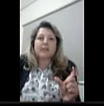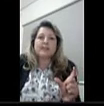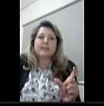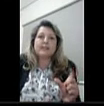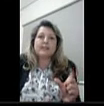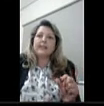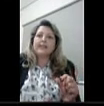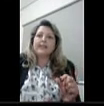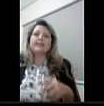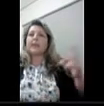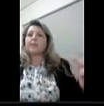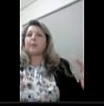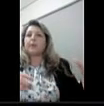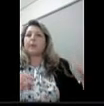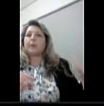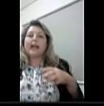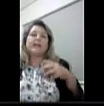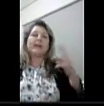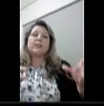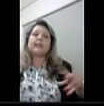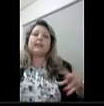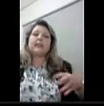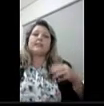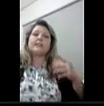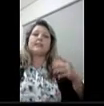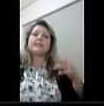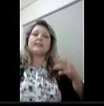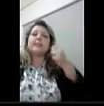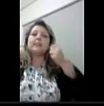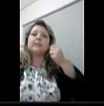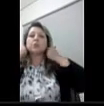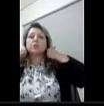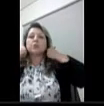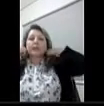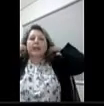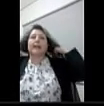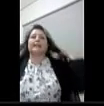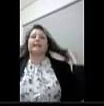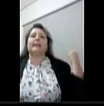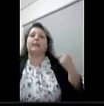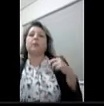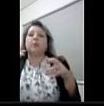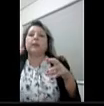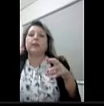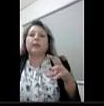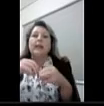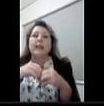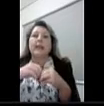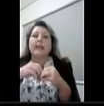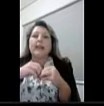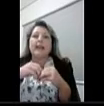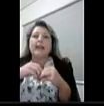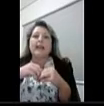disse. Então, por exemplo, imagina a criança explicando tudo sobre a tartaruga,